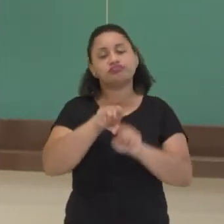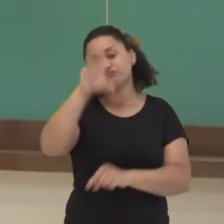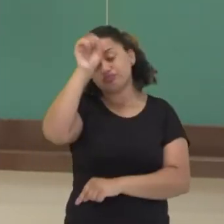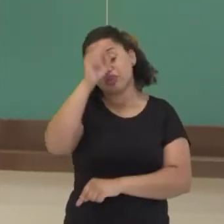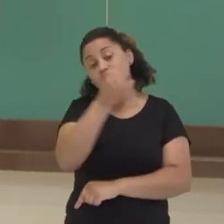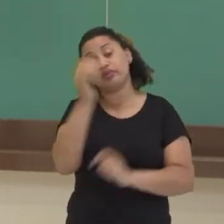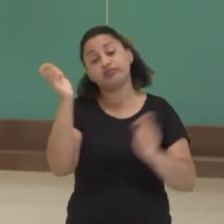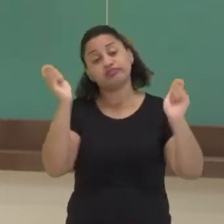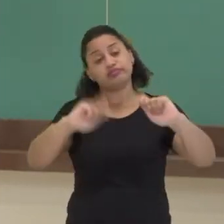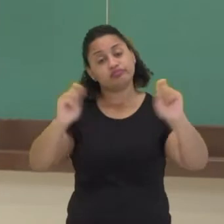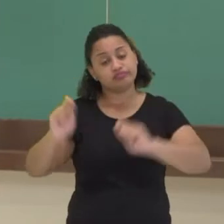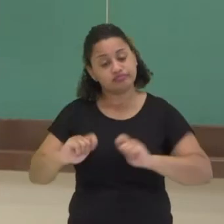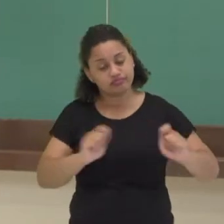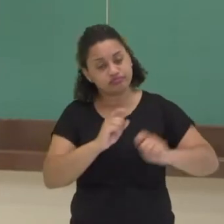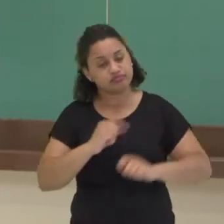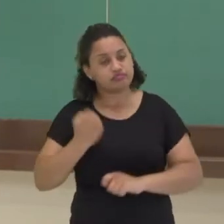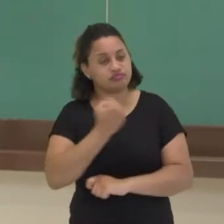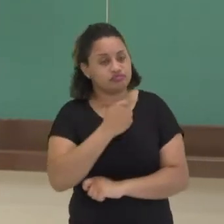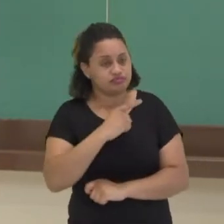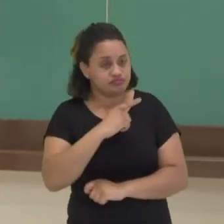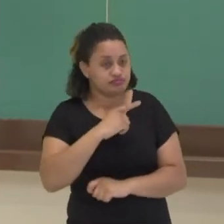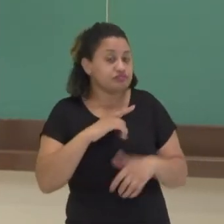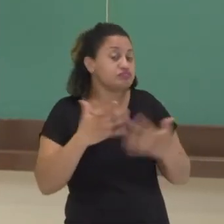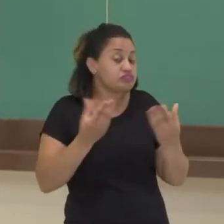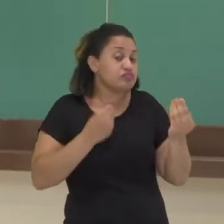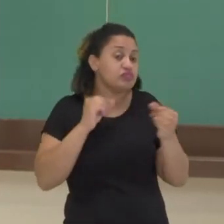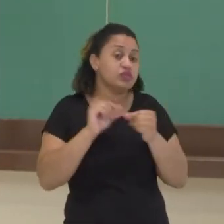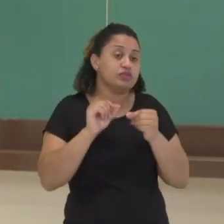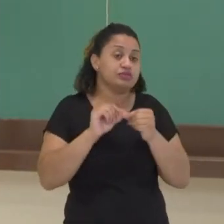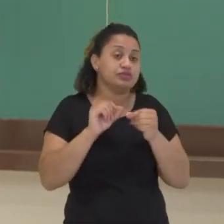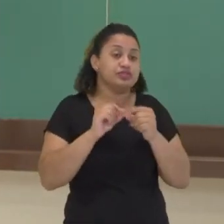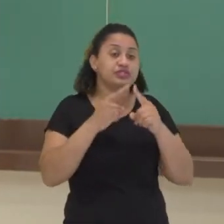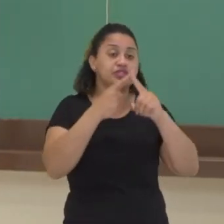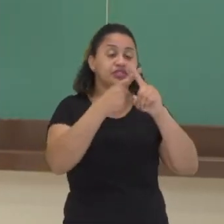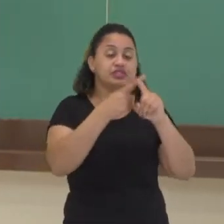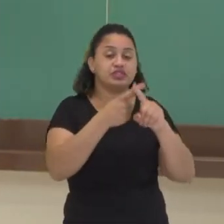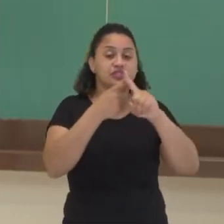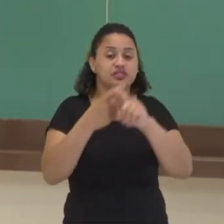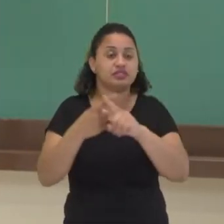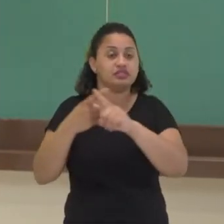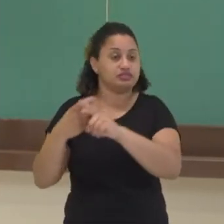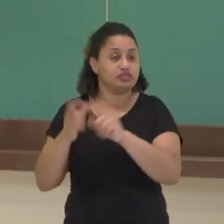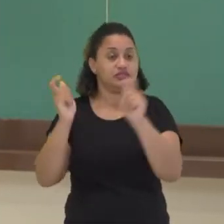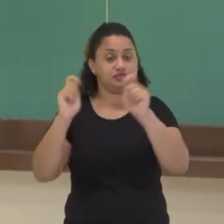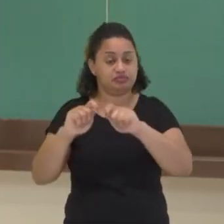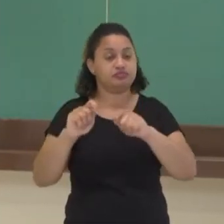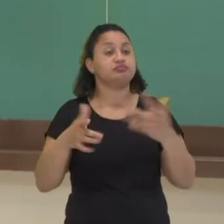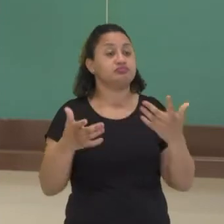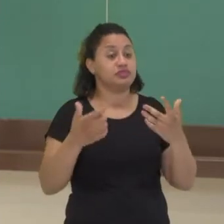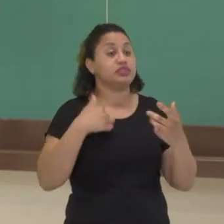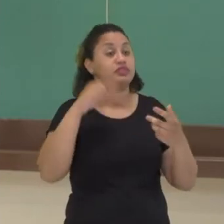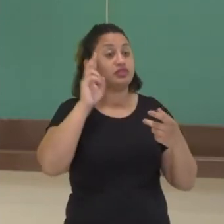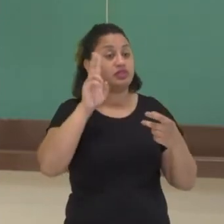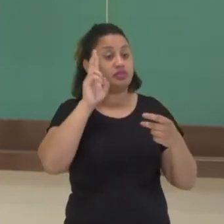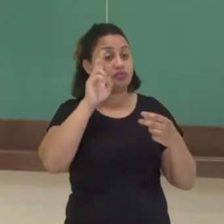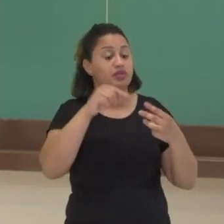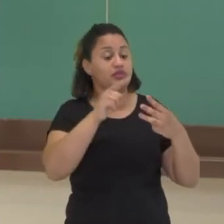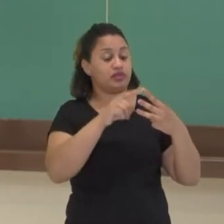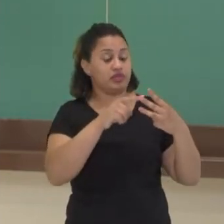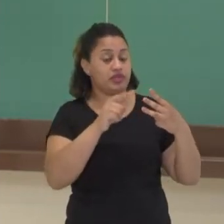temos. Então, o que a gente vai fazer? Nós vamos multiplicar cada possibilidade. Então, lembrando que